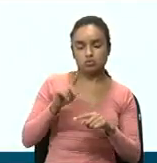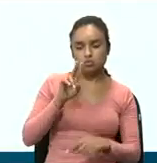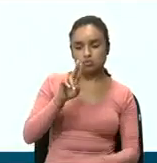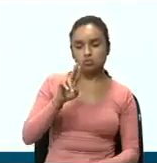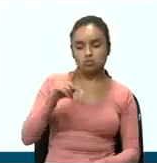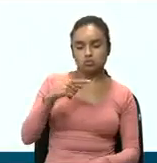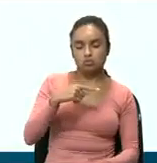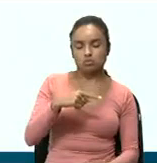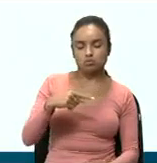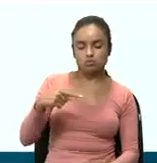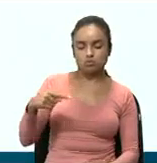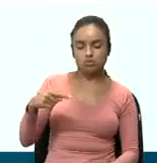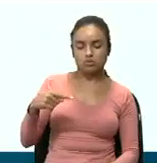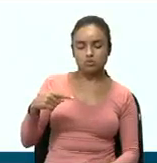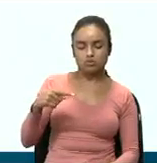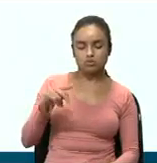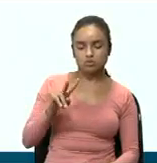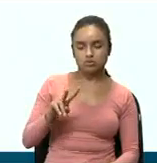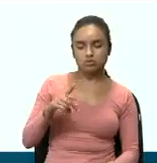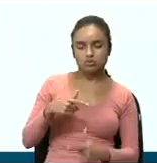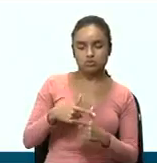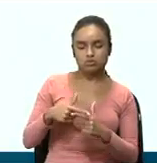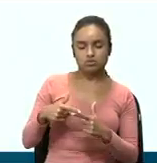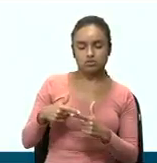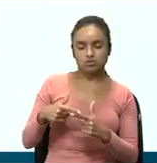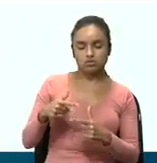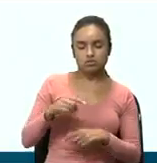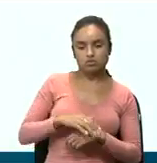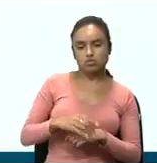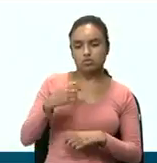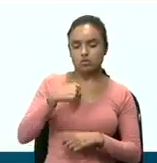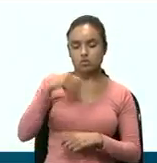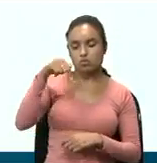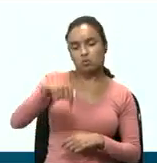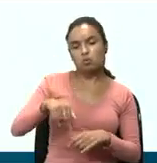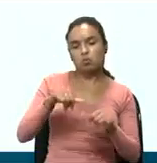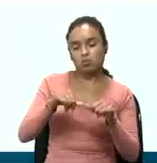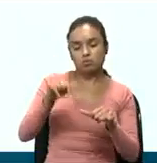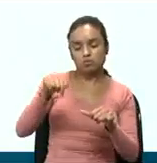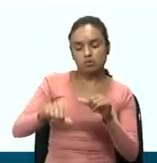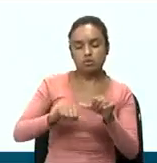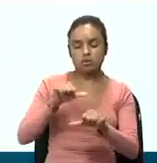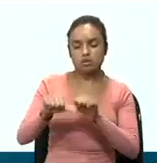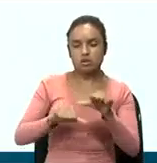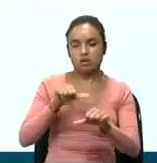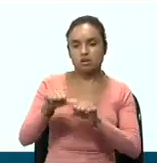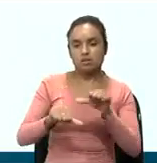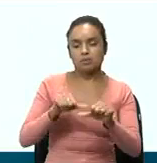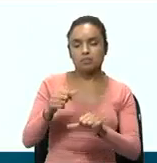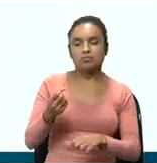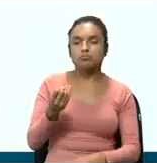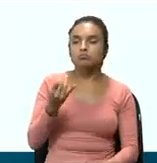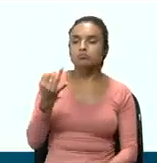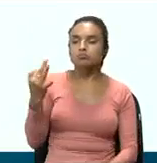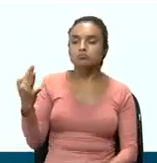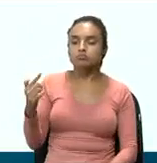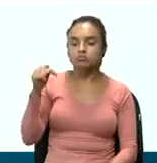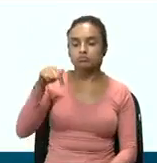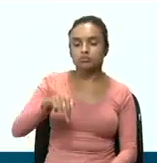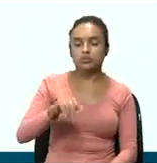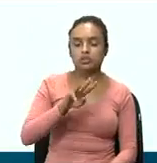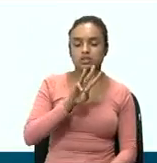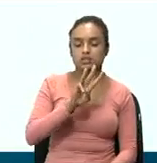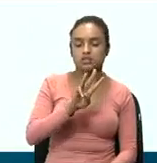menos 2. Ok? E eu estou aqui, no caso, variando de quanto? De